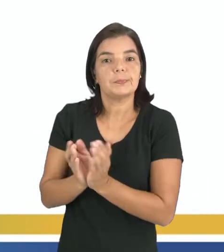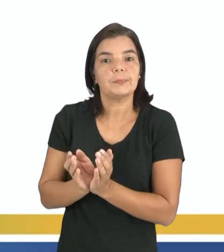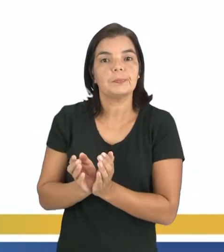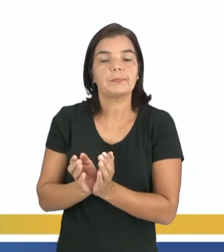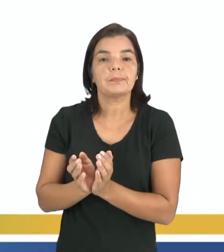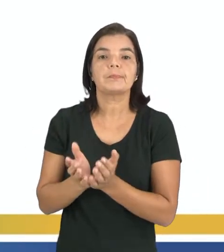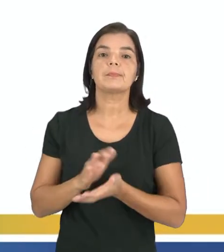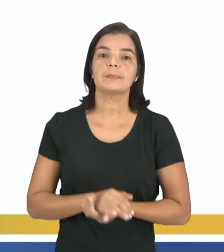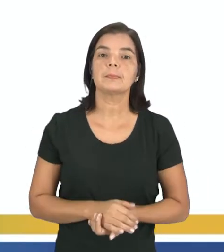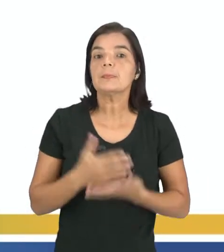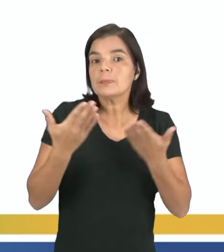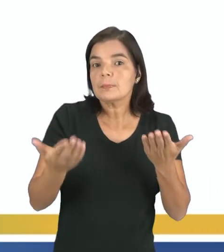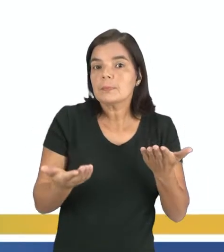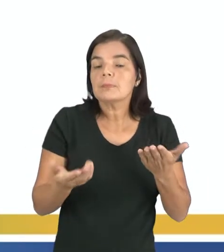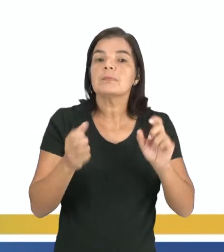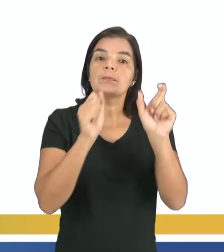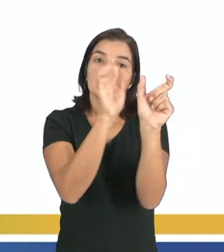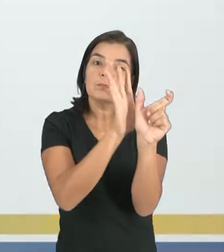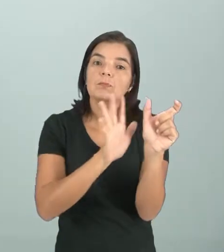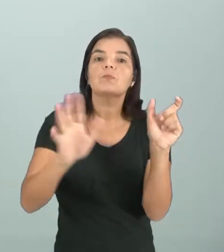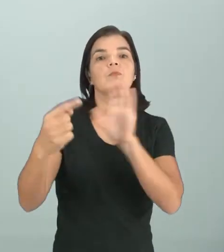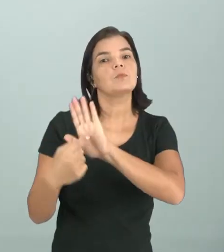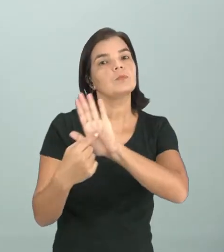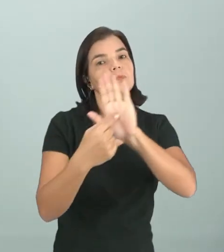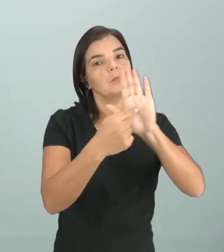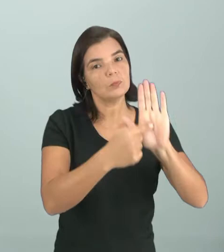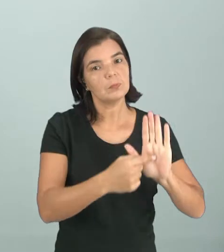aquela equipe. Então, o chargista ele representa a